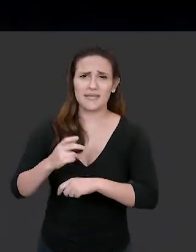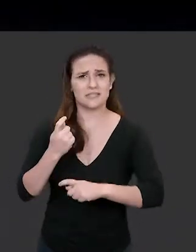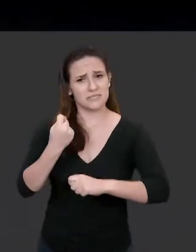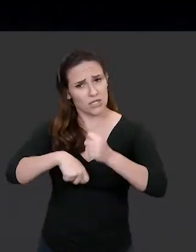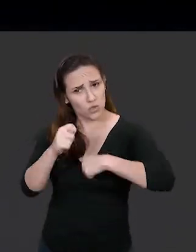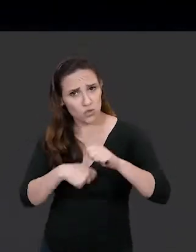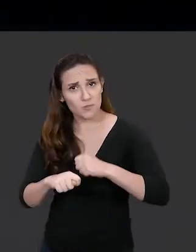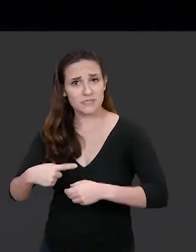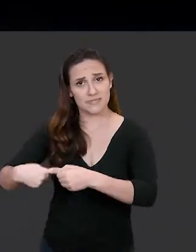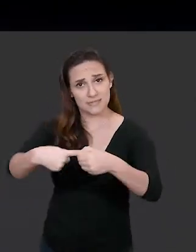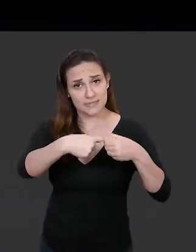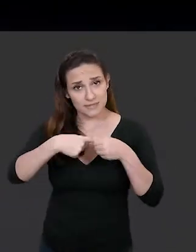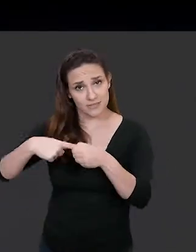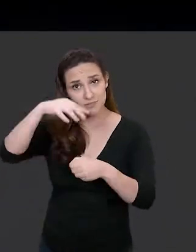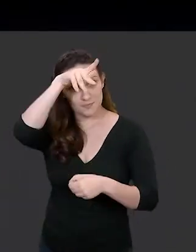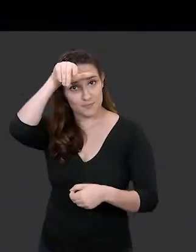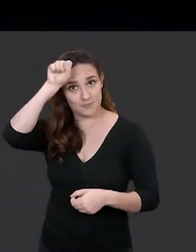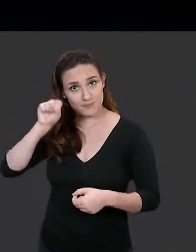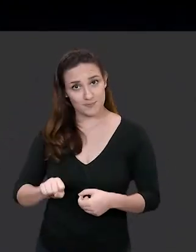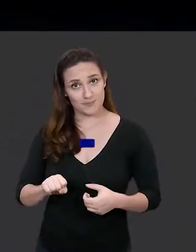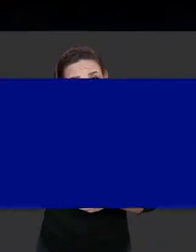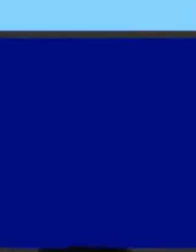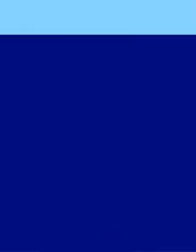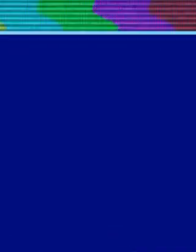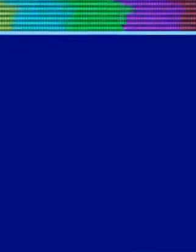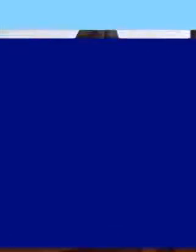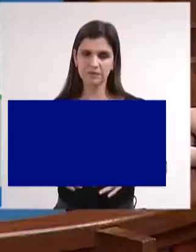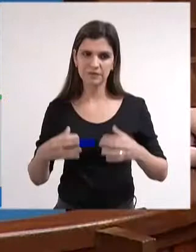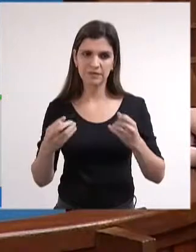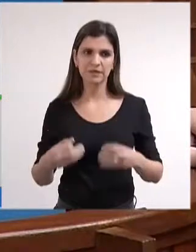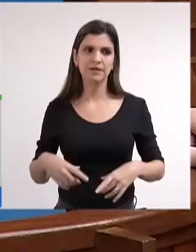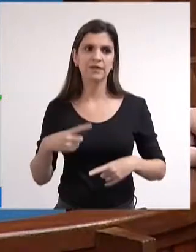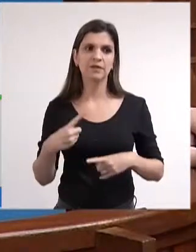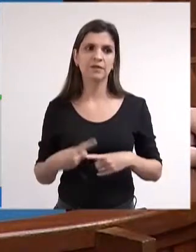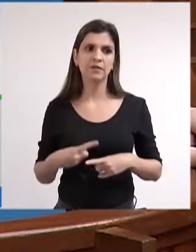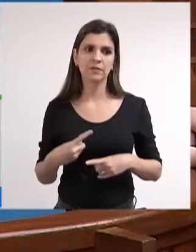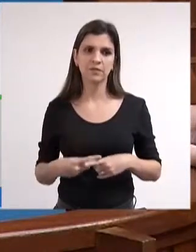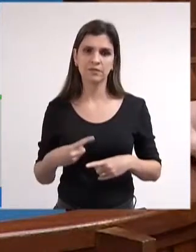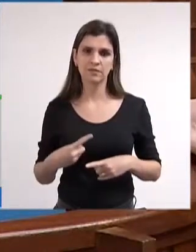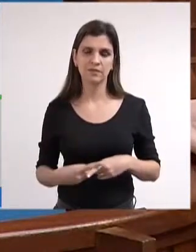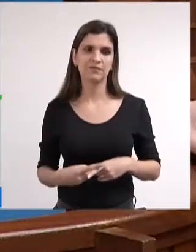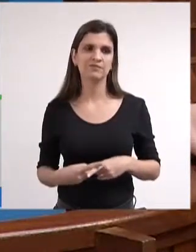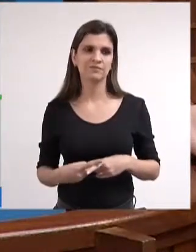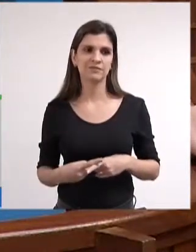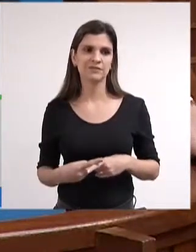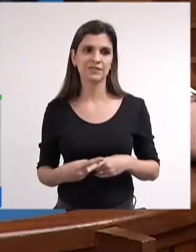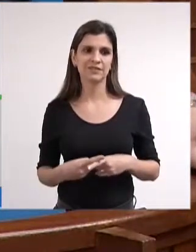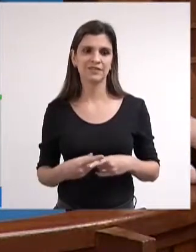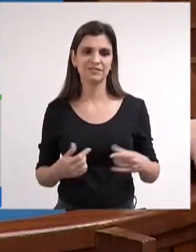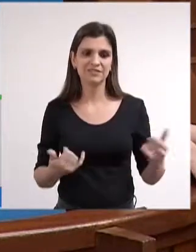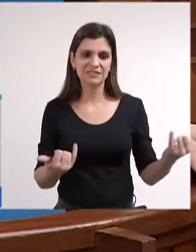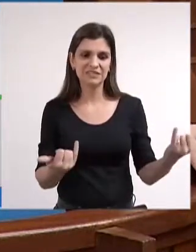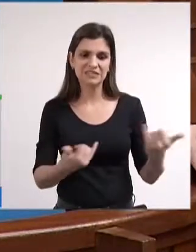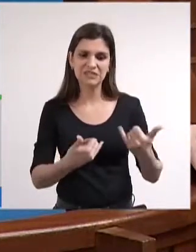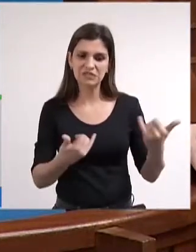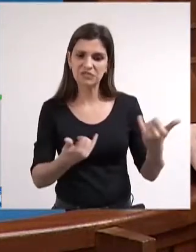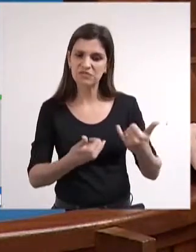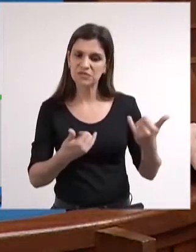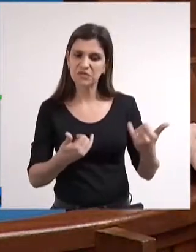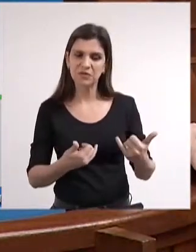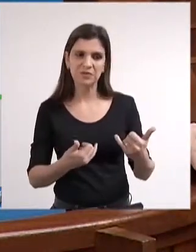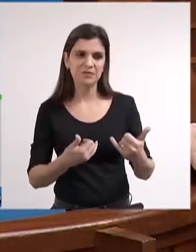recuperação econômica de cidades do Mato Grosso do Sul. As coisas ruins chegam muito rápido a esta casa e, às vezes, nós